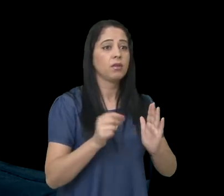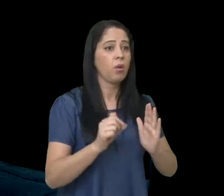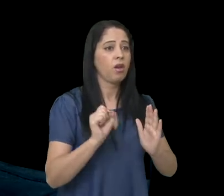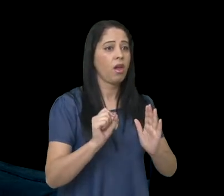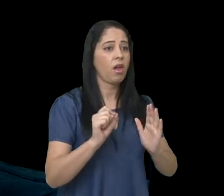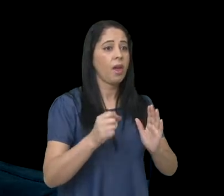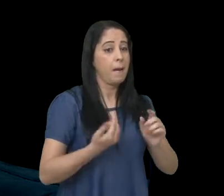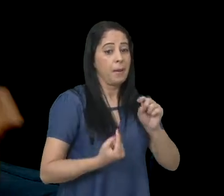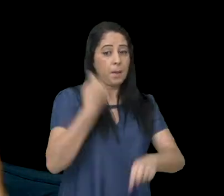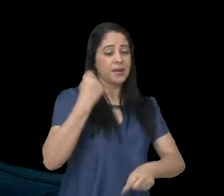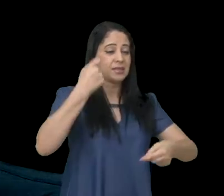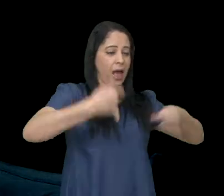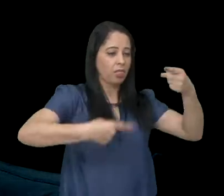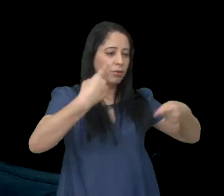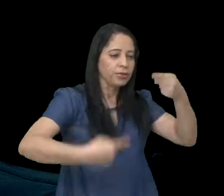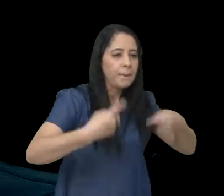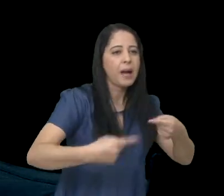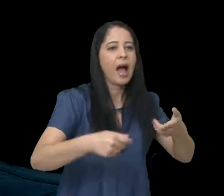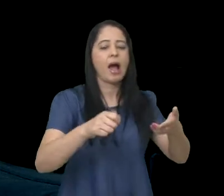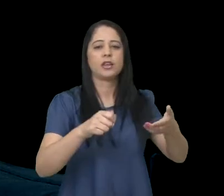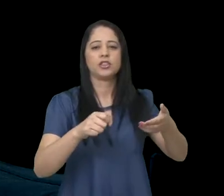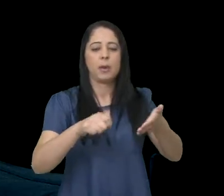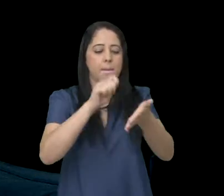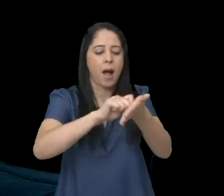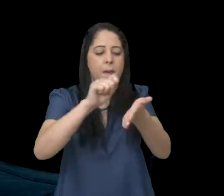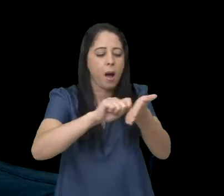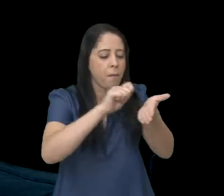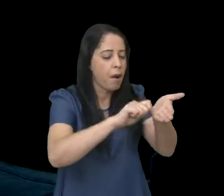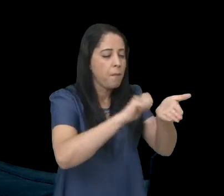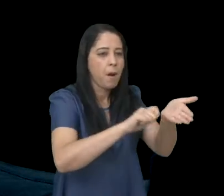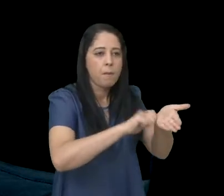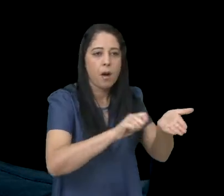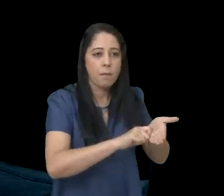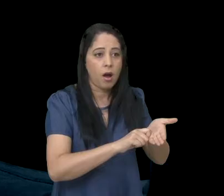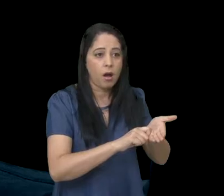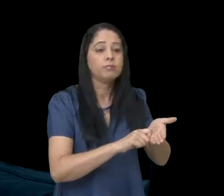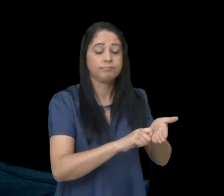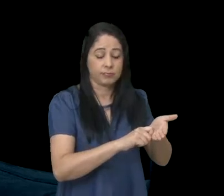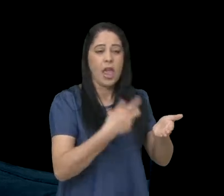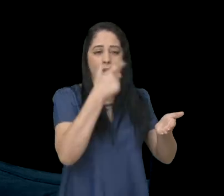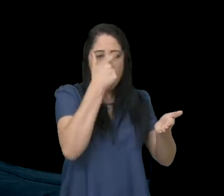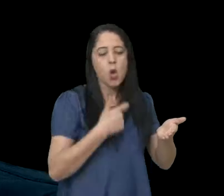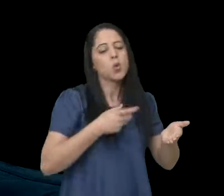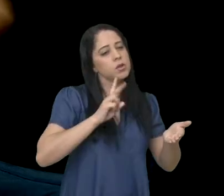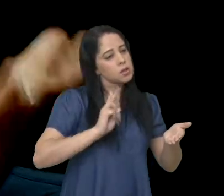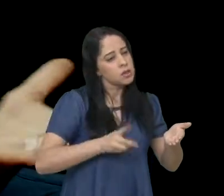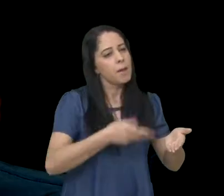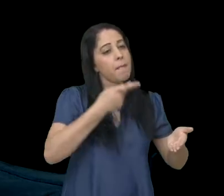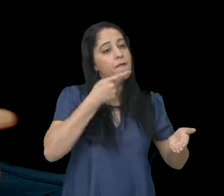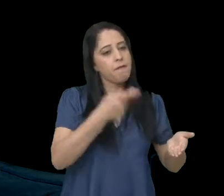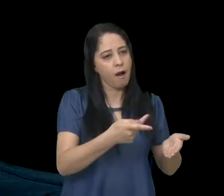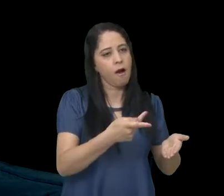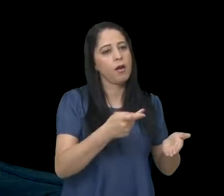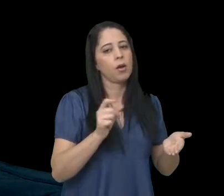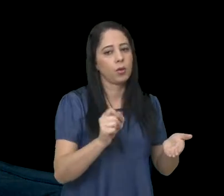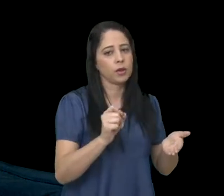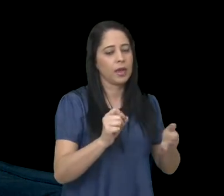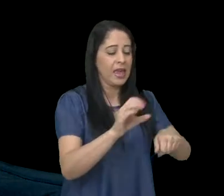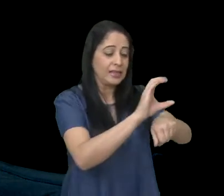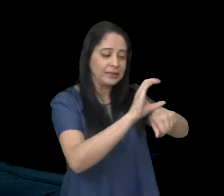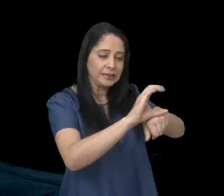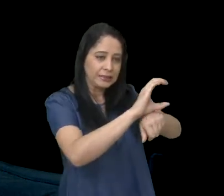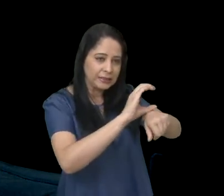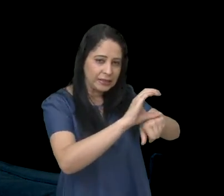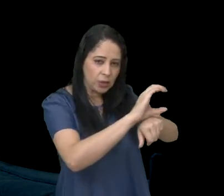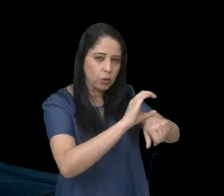debate, abaixo-assinados, e foi muito rico. Hoje, eu sempre digo esse aspecto da